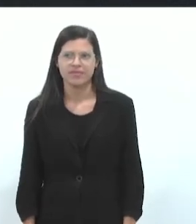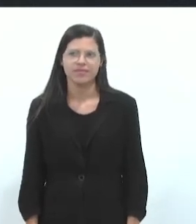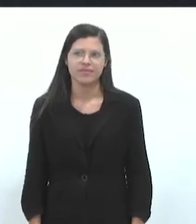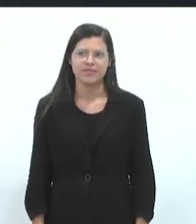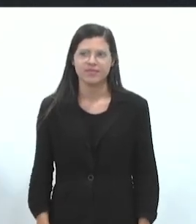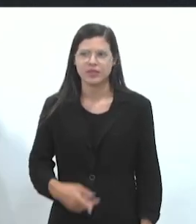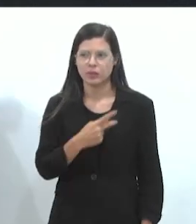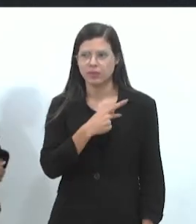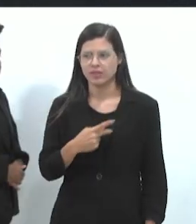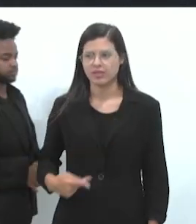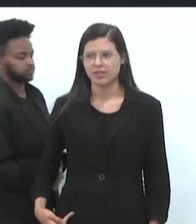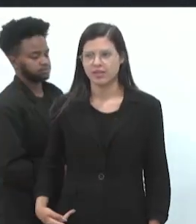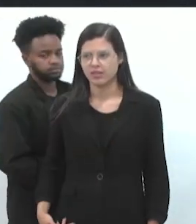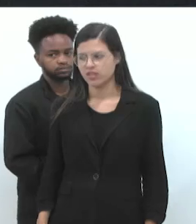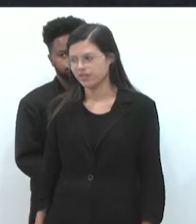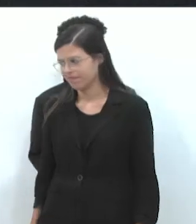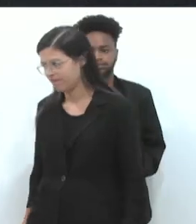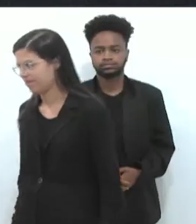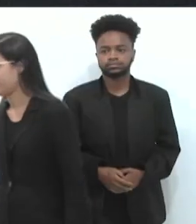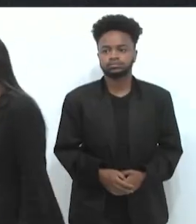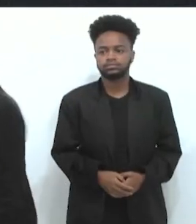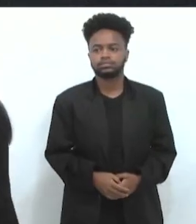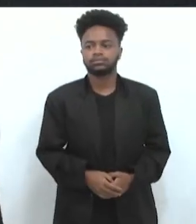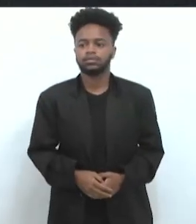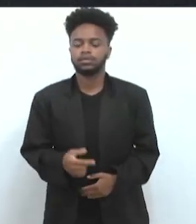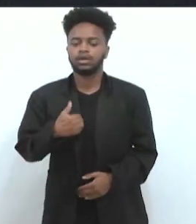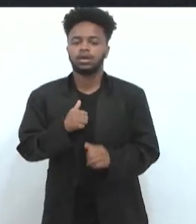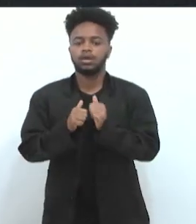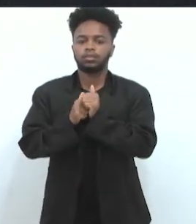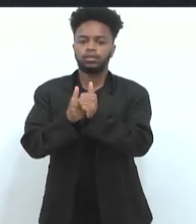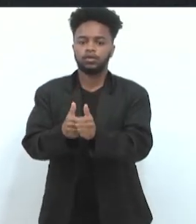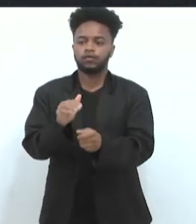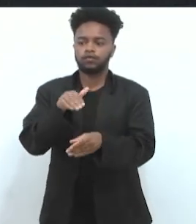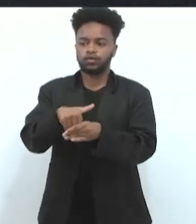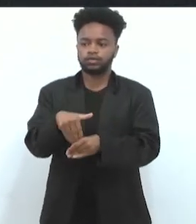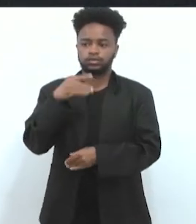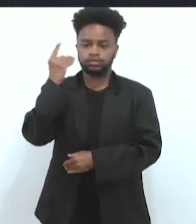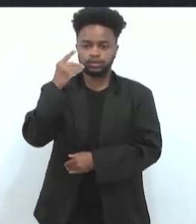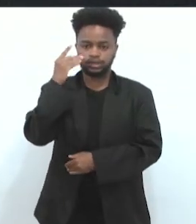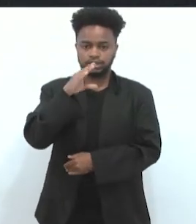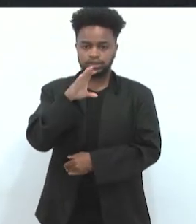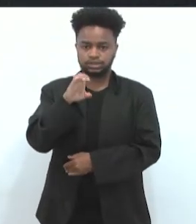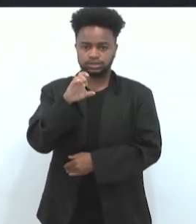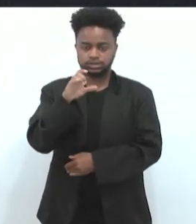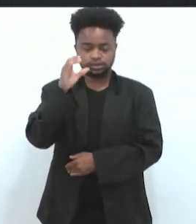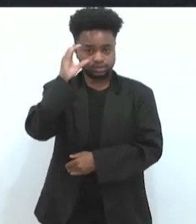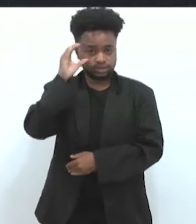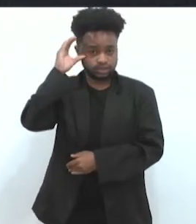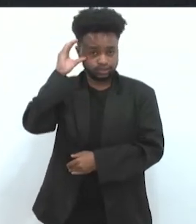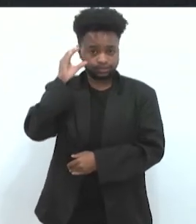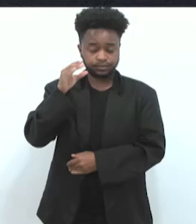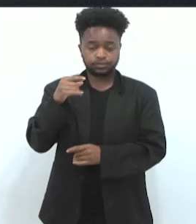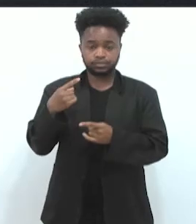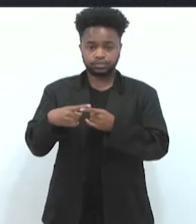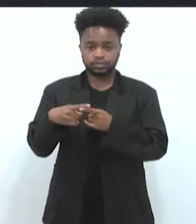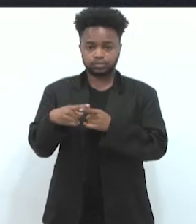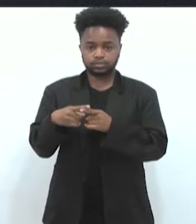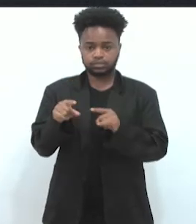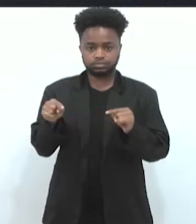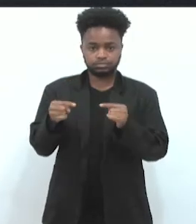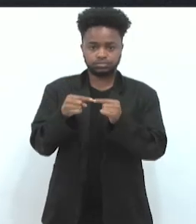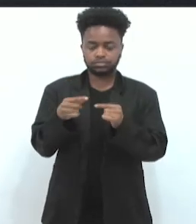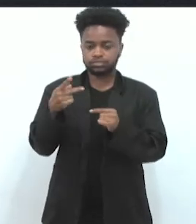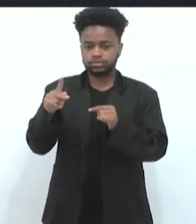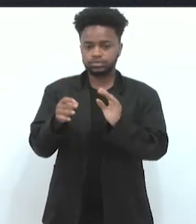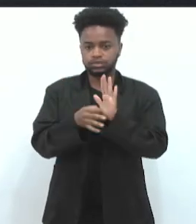Senhor Deputado presidente, Cozzolino. eu quero acompanhar o voto da deputada Célia Jordão, que está sendo encampado pelo parecer de Vossa Excelência,